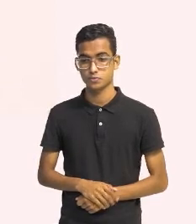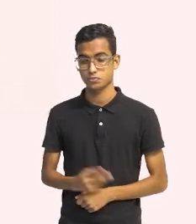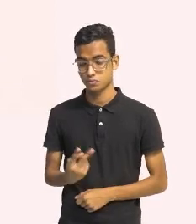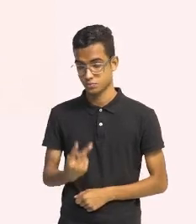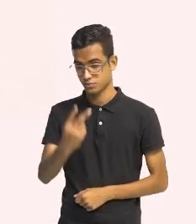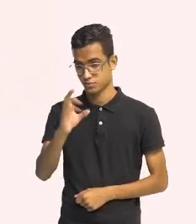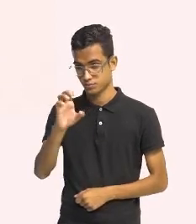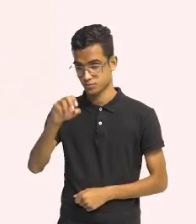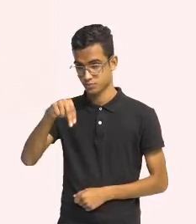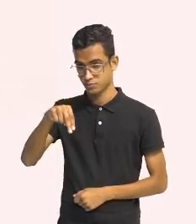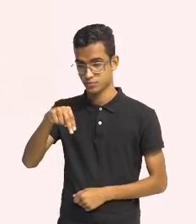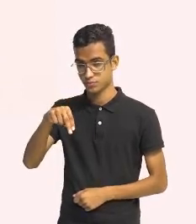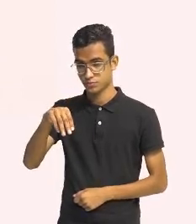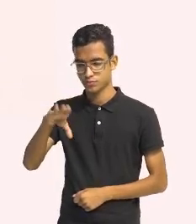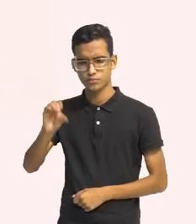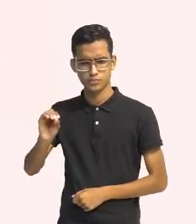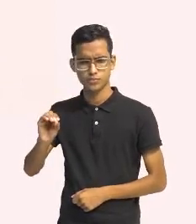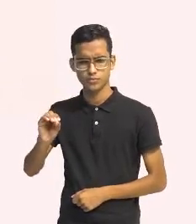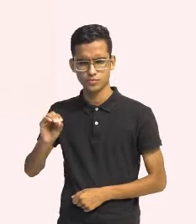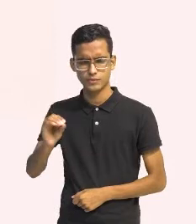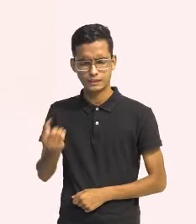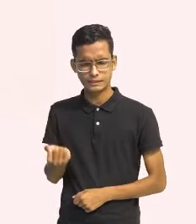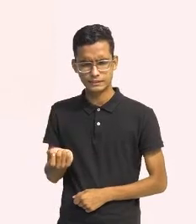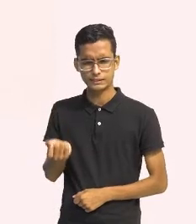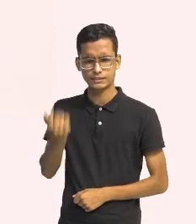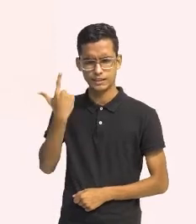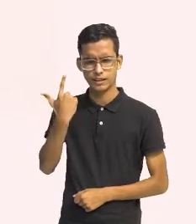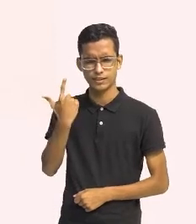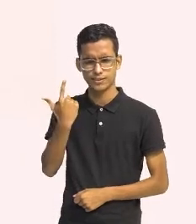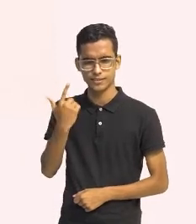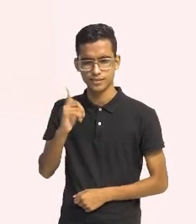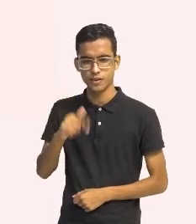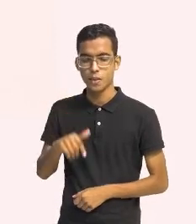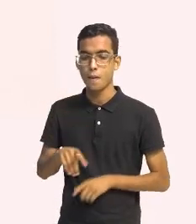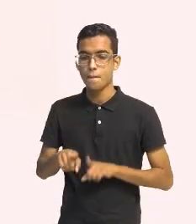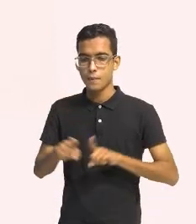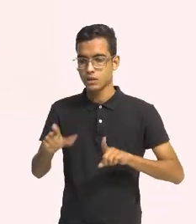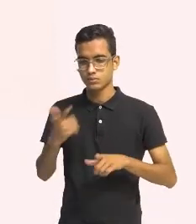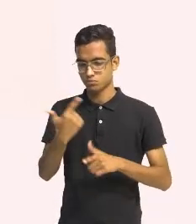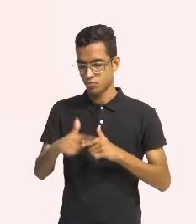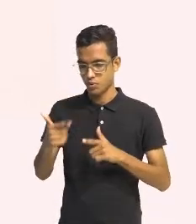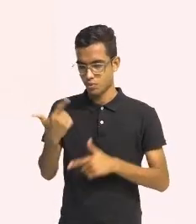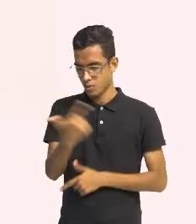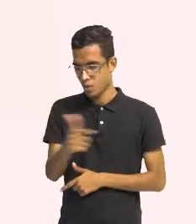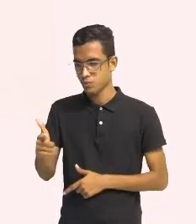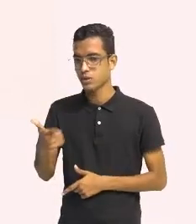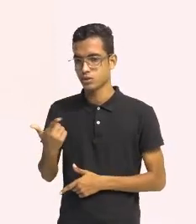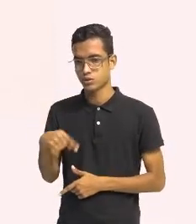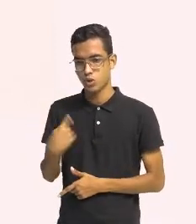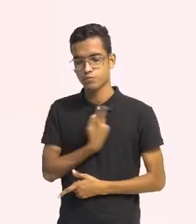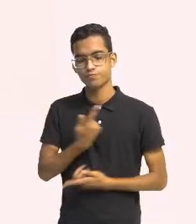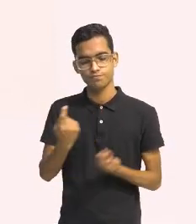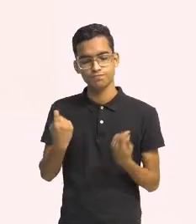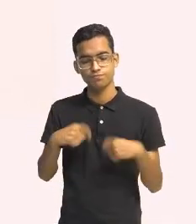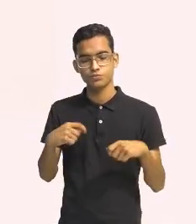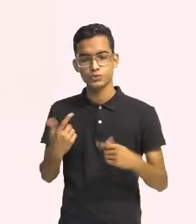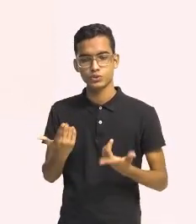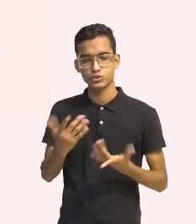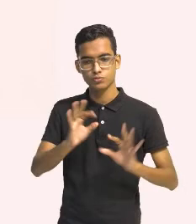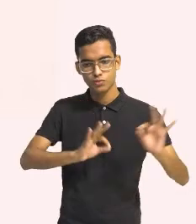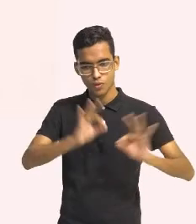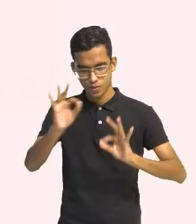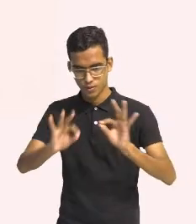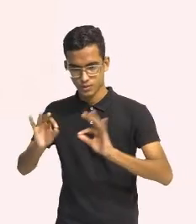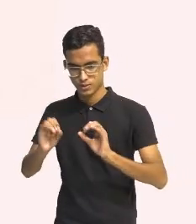2-eno. Professora, tá esquisito esse número no meio. Não tem problema, a gente pode colocar o número na frente. Vou colocar aqui do